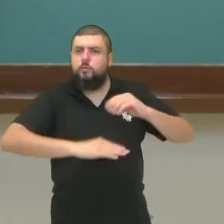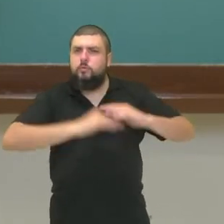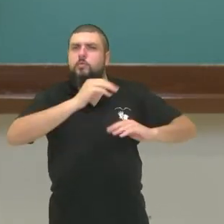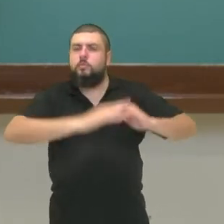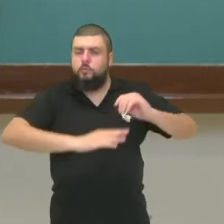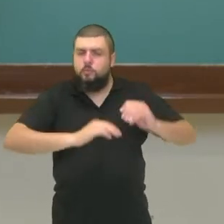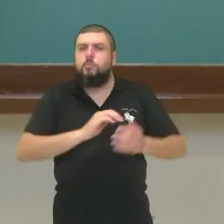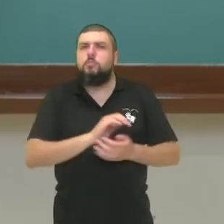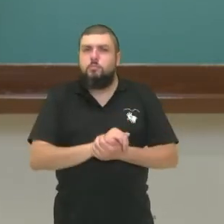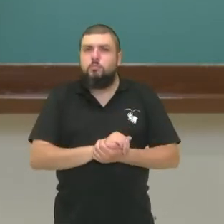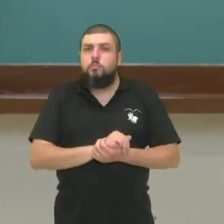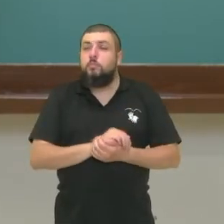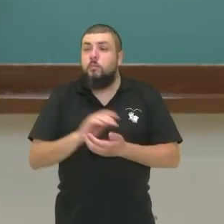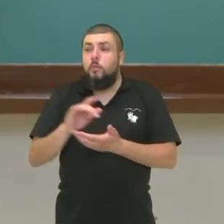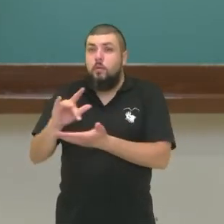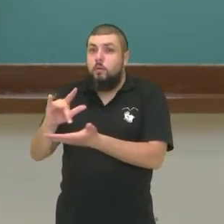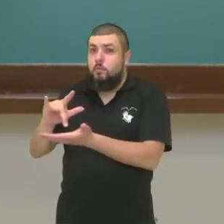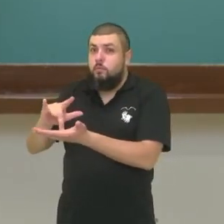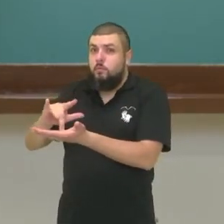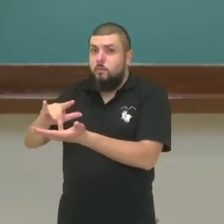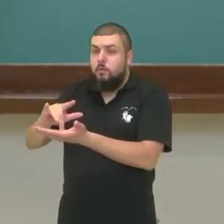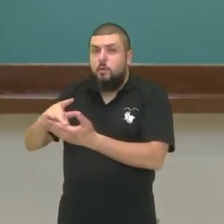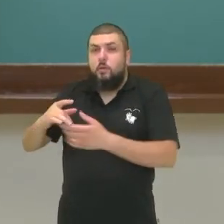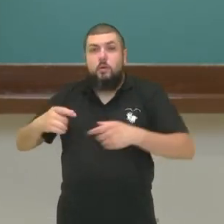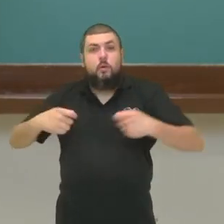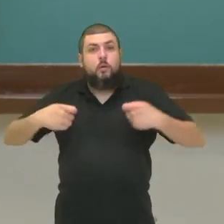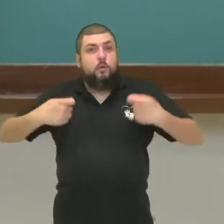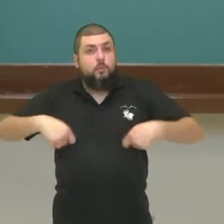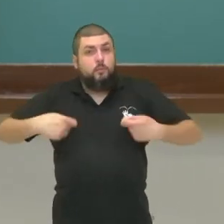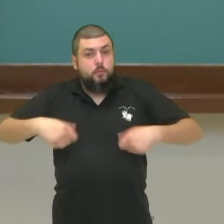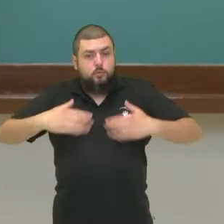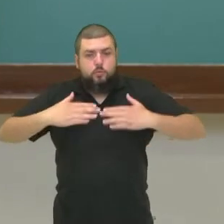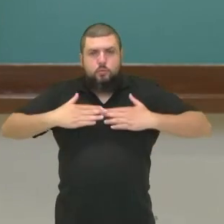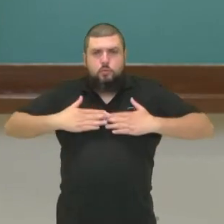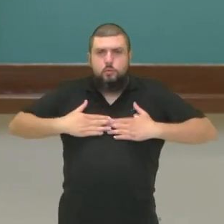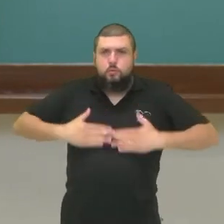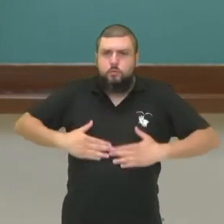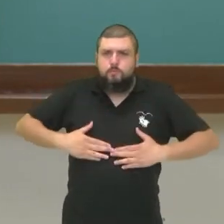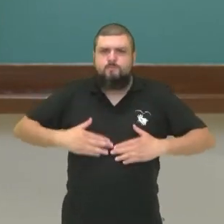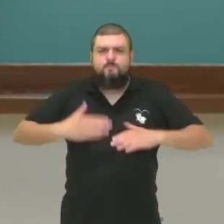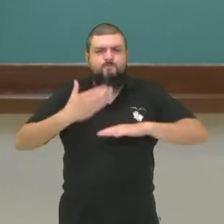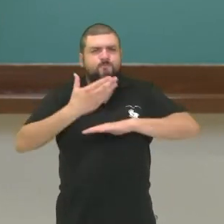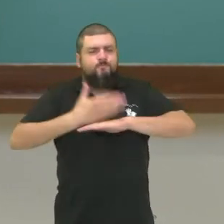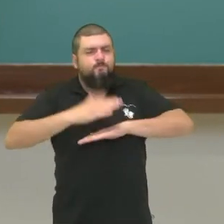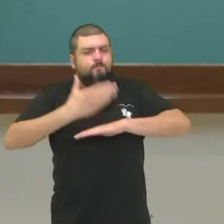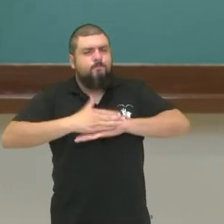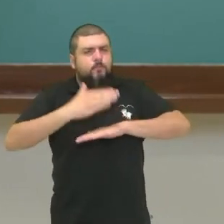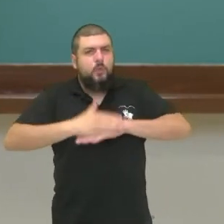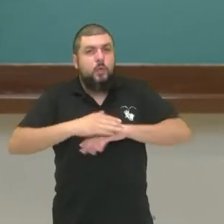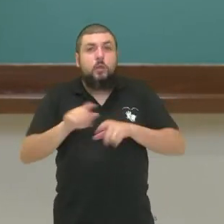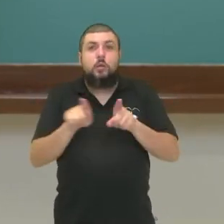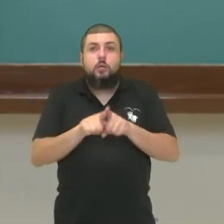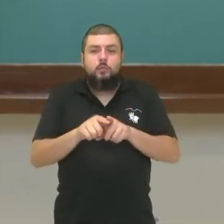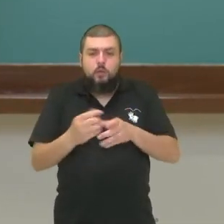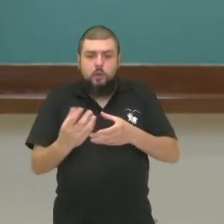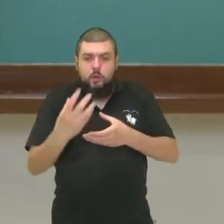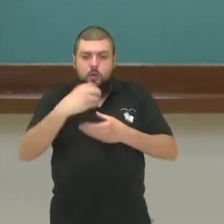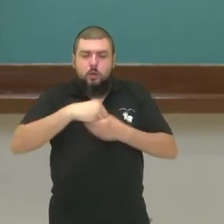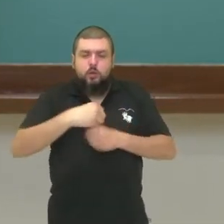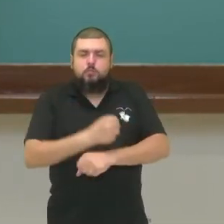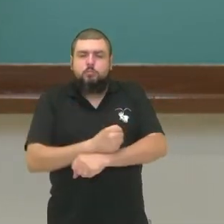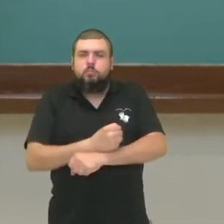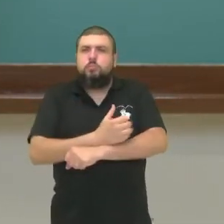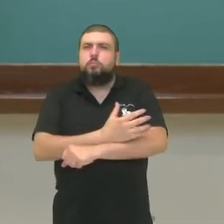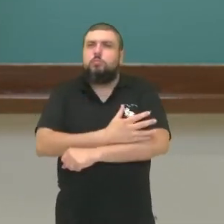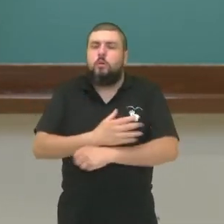bailarino hoje ele precisa ter uma preparação física e emocional igual a de qualquer atleta. Então, para